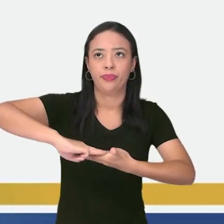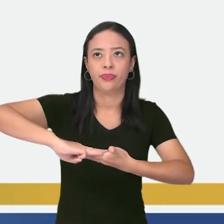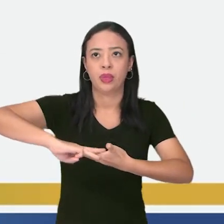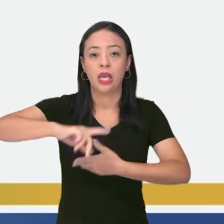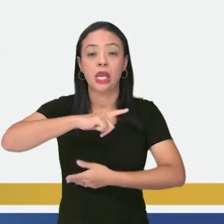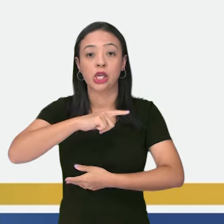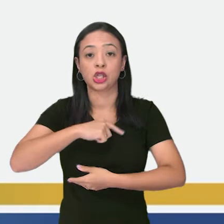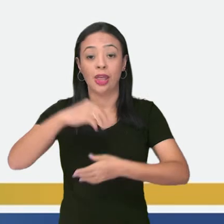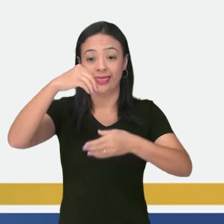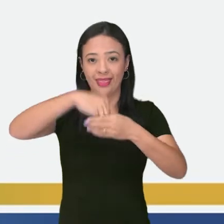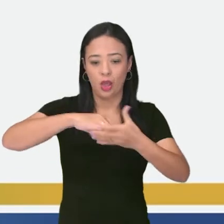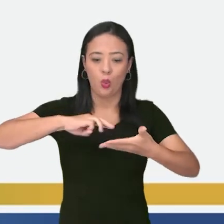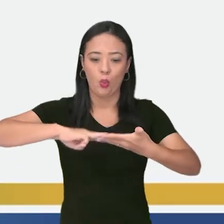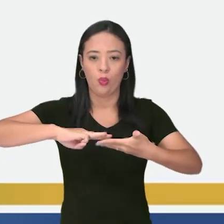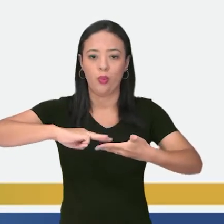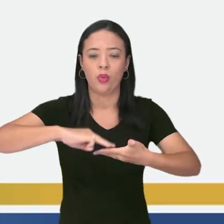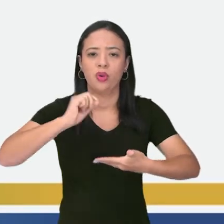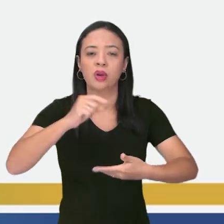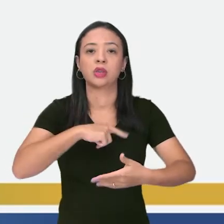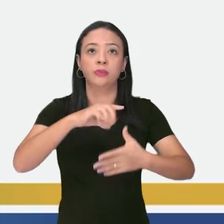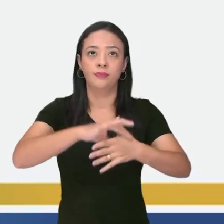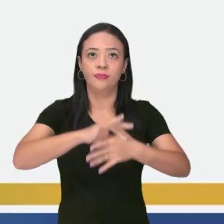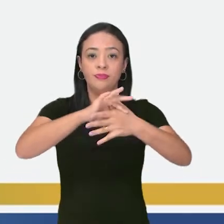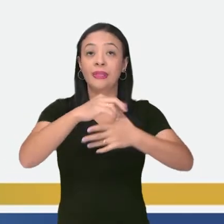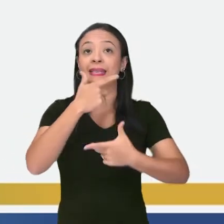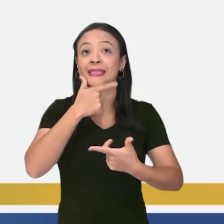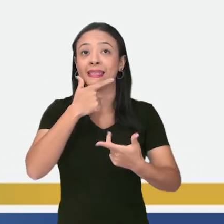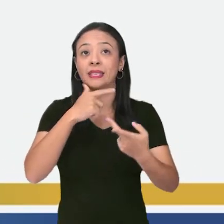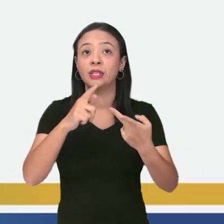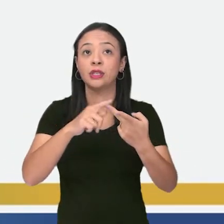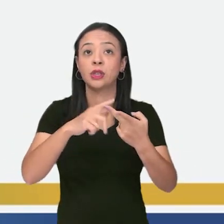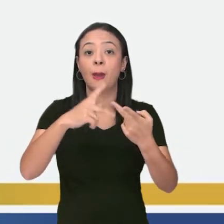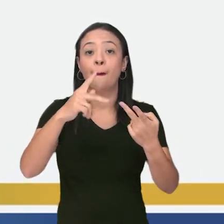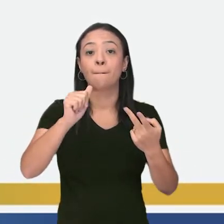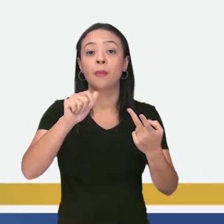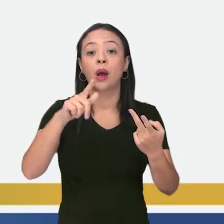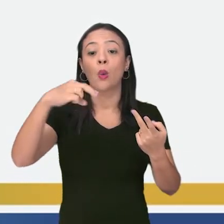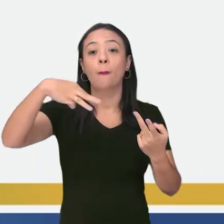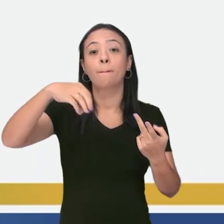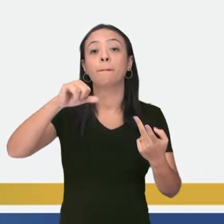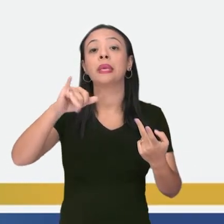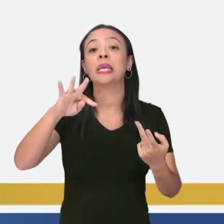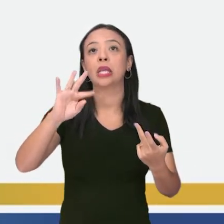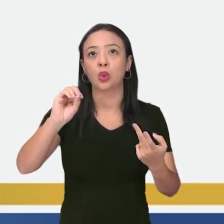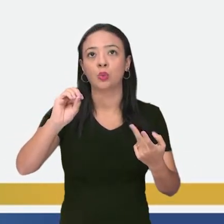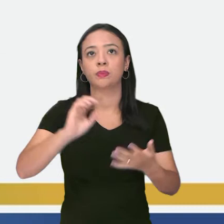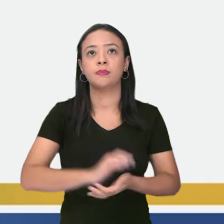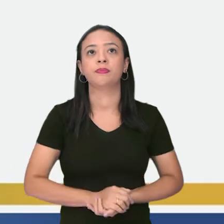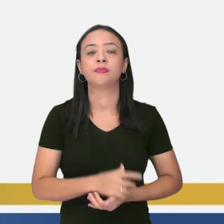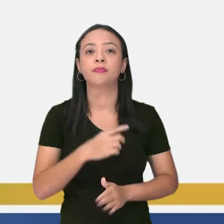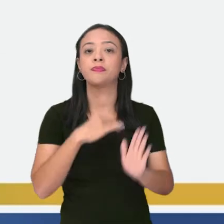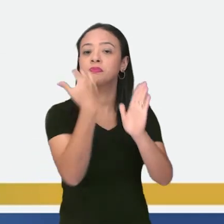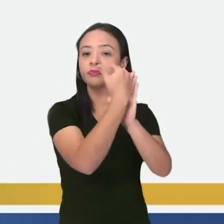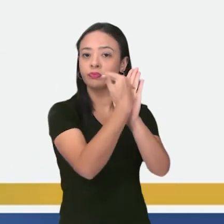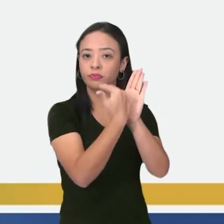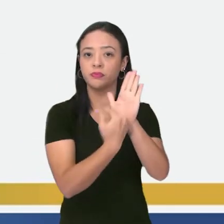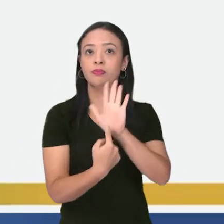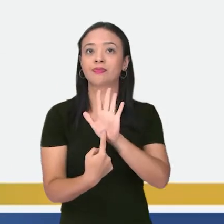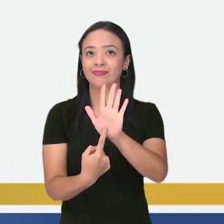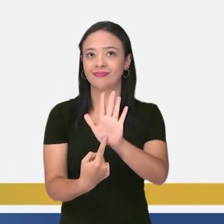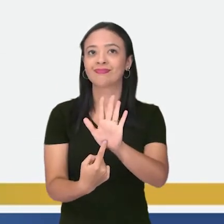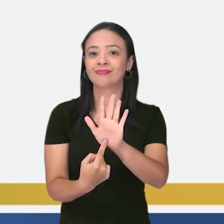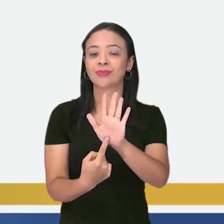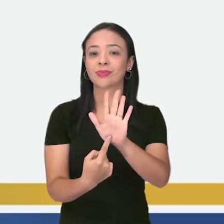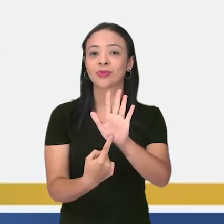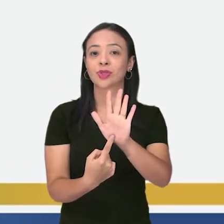de recheios: carne, queijo e palmito. A tabela a seguir